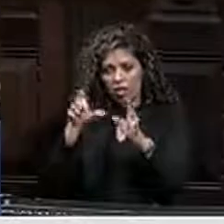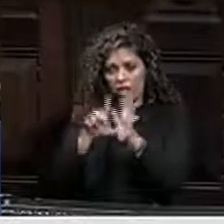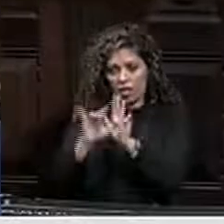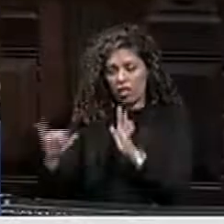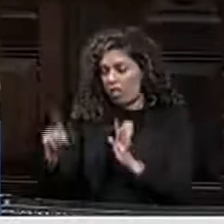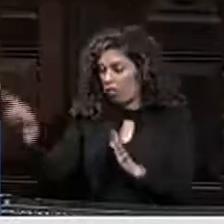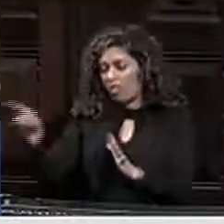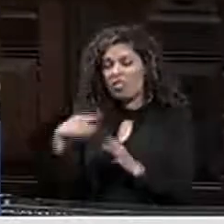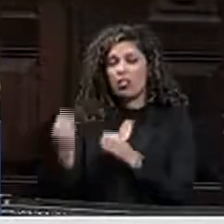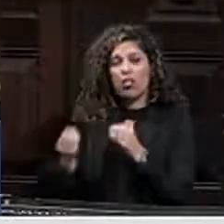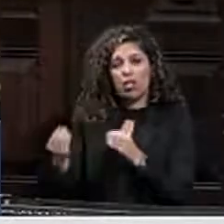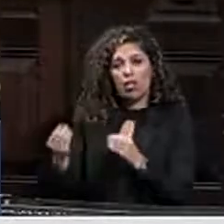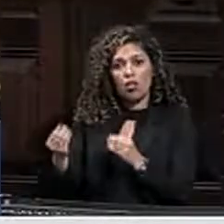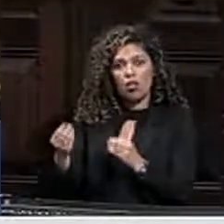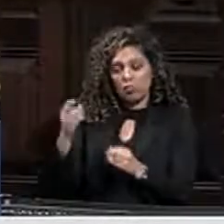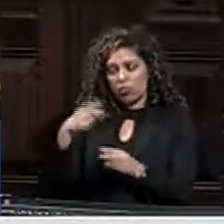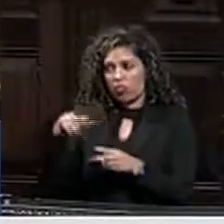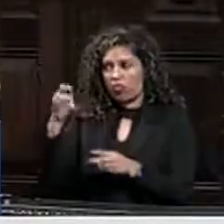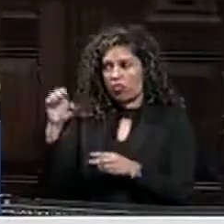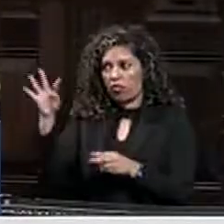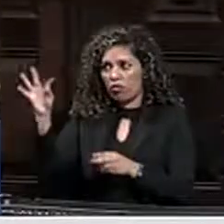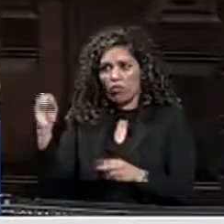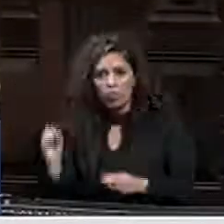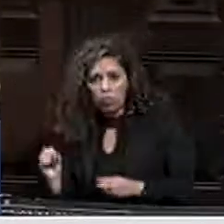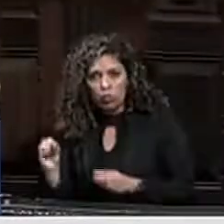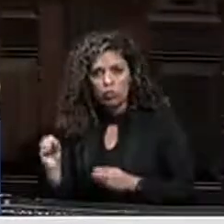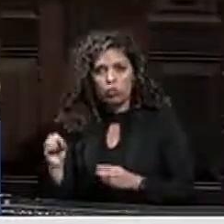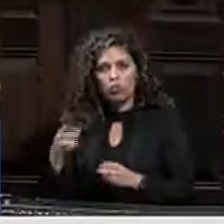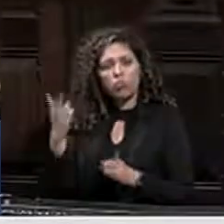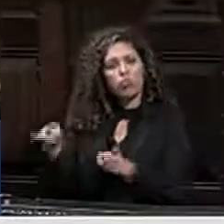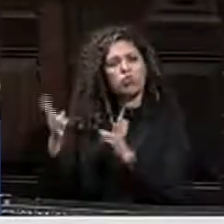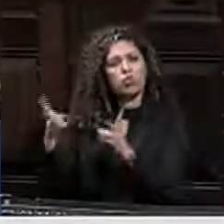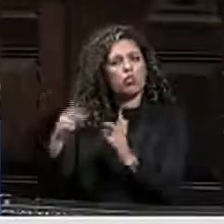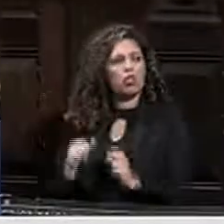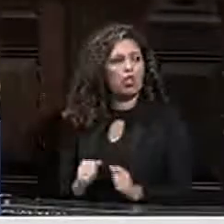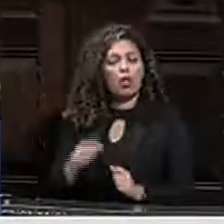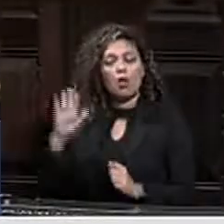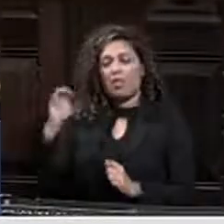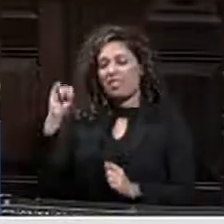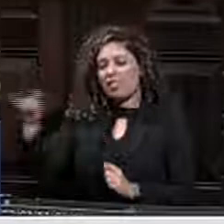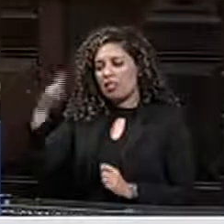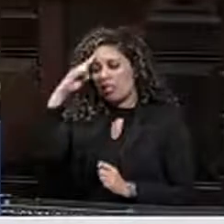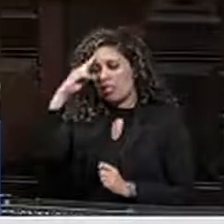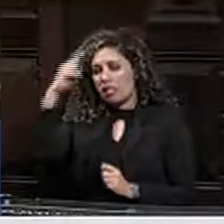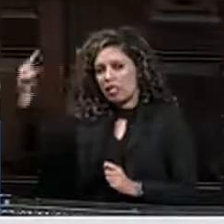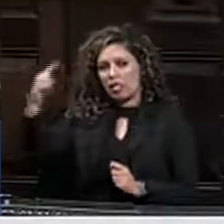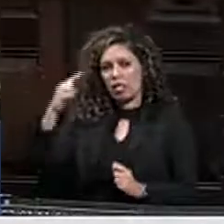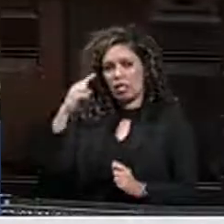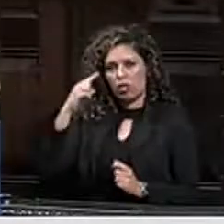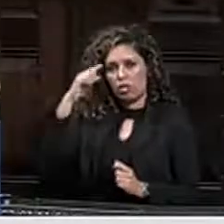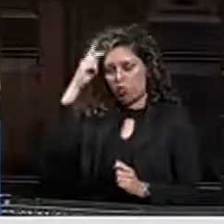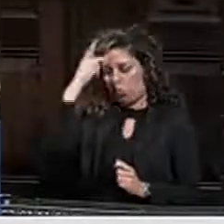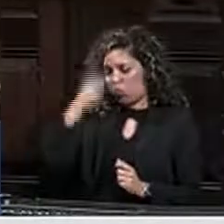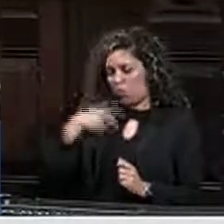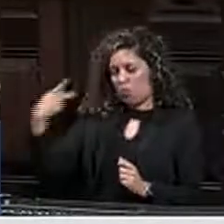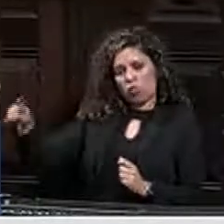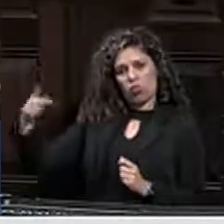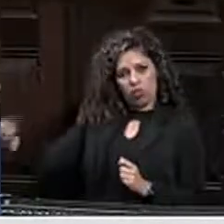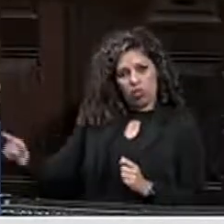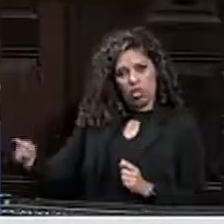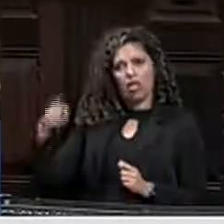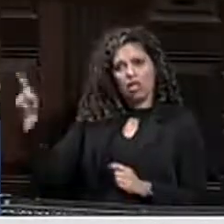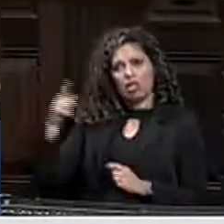você trabalhar as coisas do capital, então automaticamente a gente começa a assistir benesses que chegam